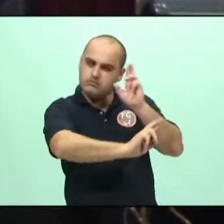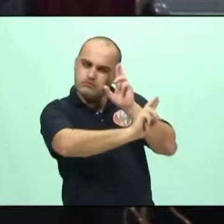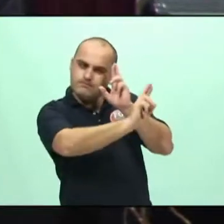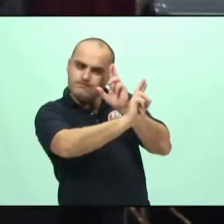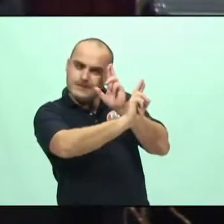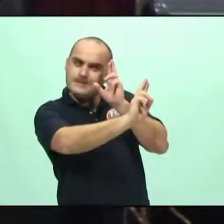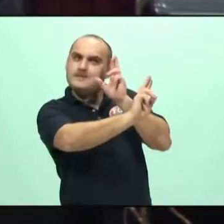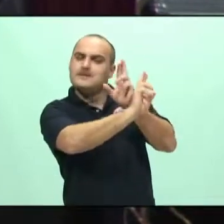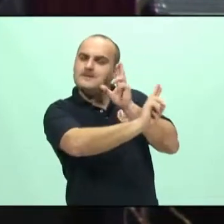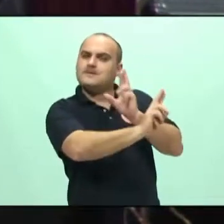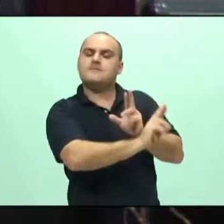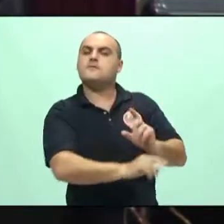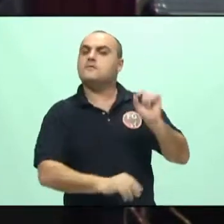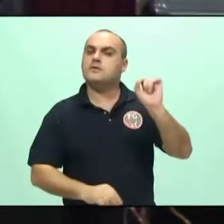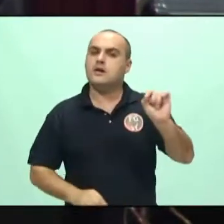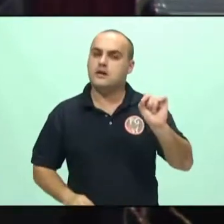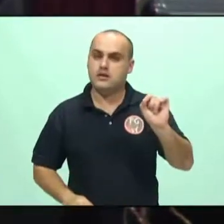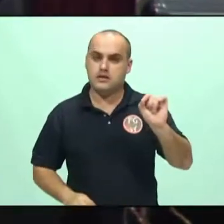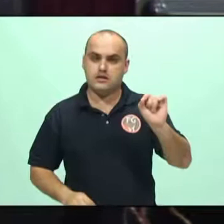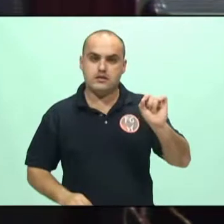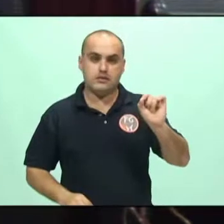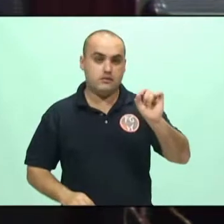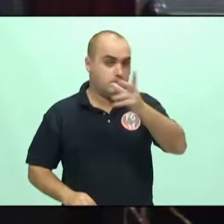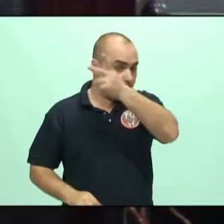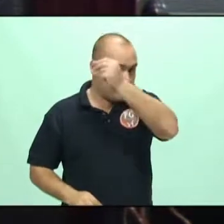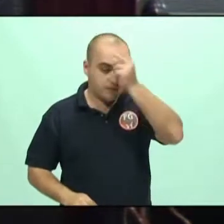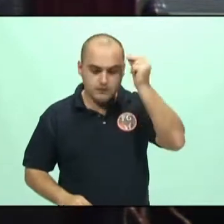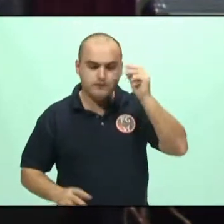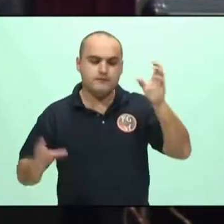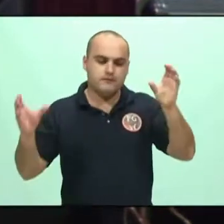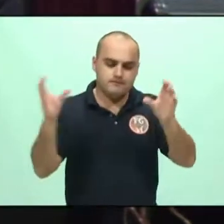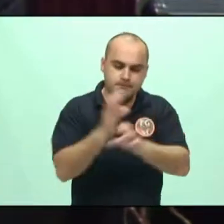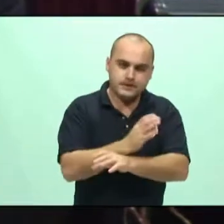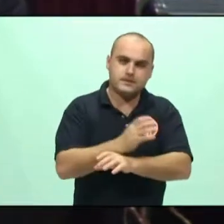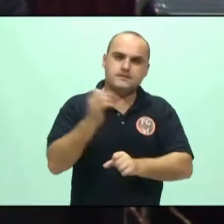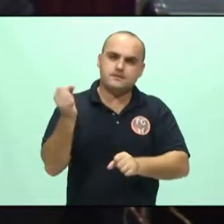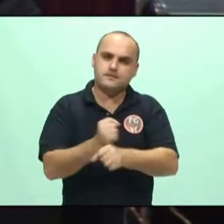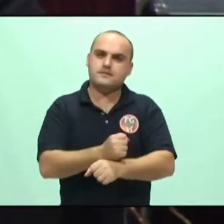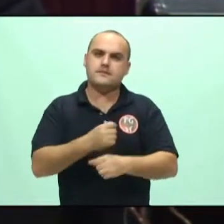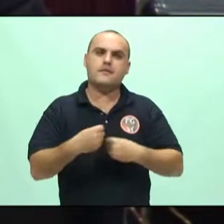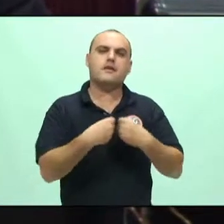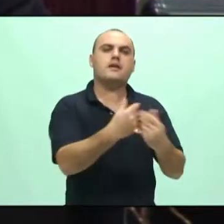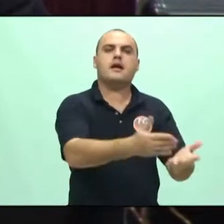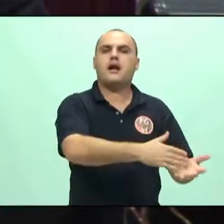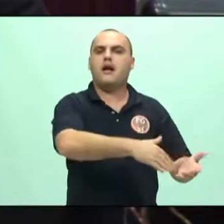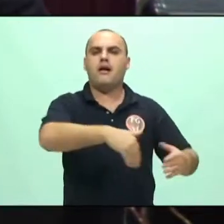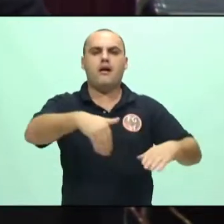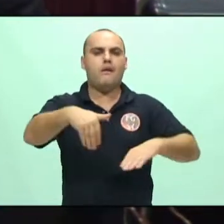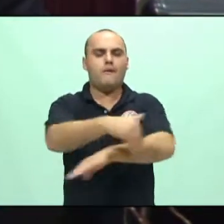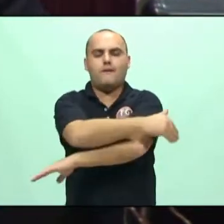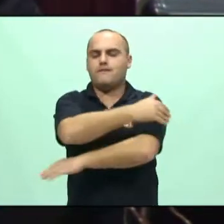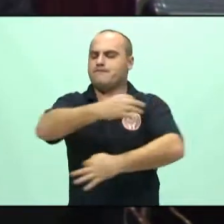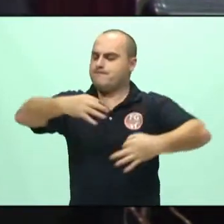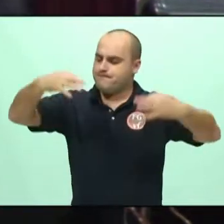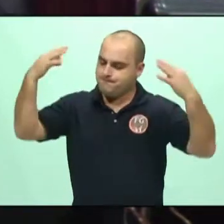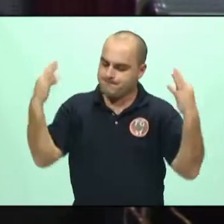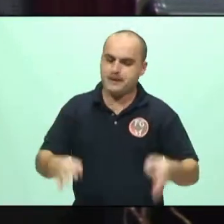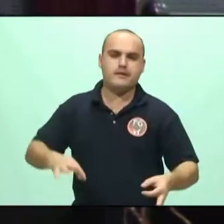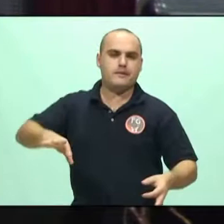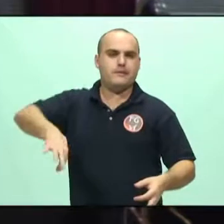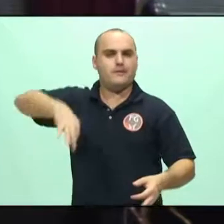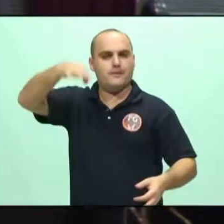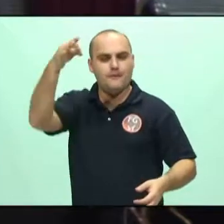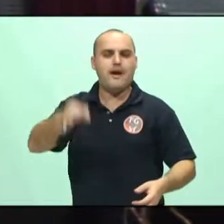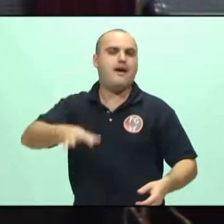vá sim concluir as obras e entregar as ruas melhor do que antes das obras do tratamento